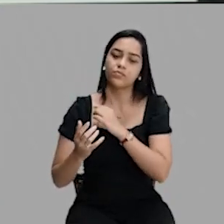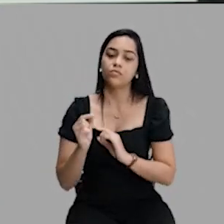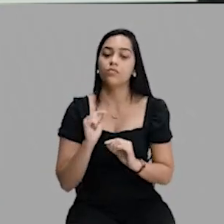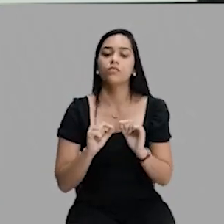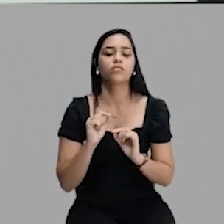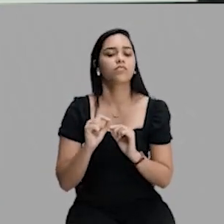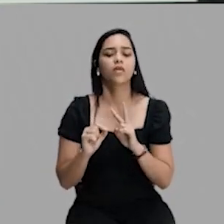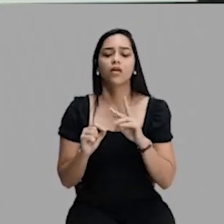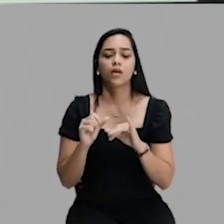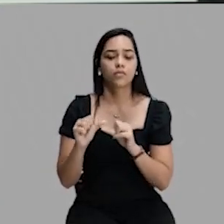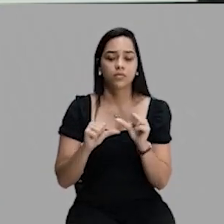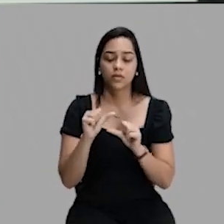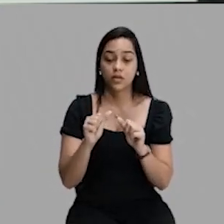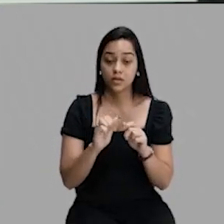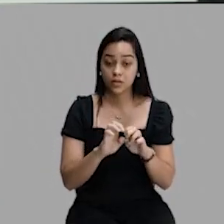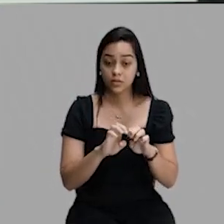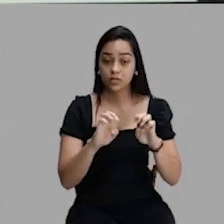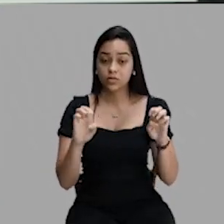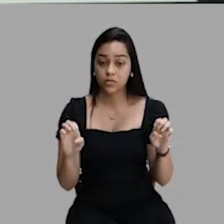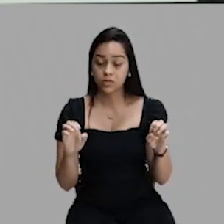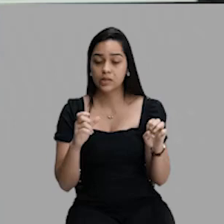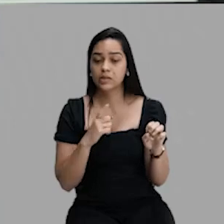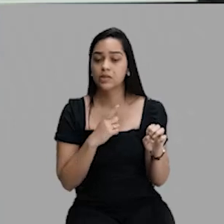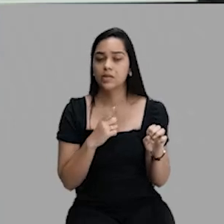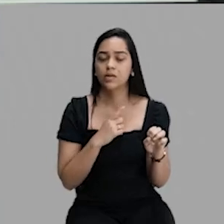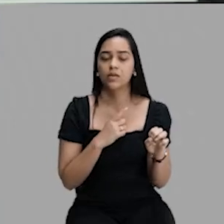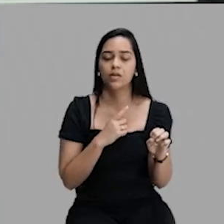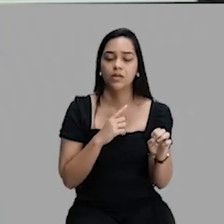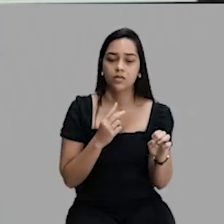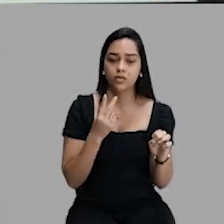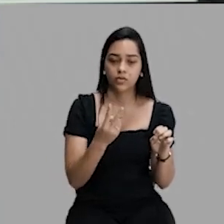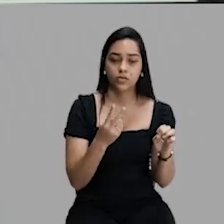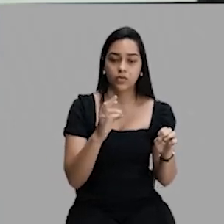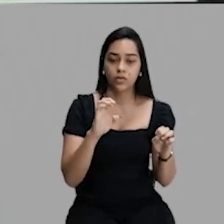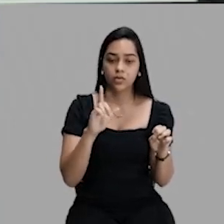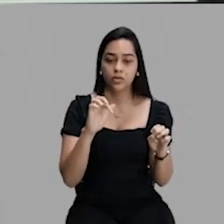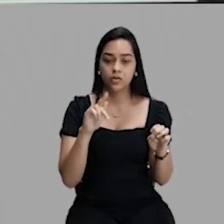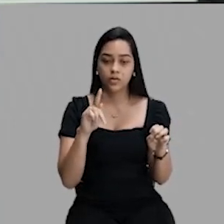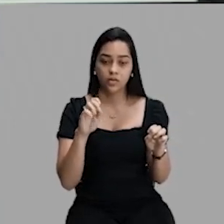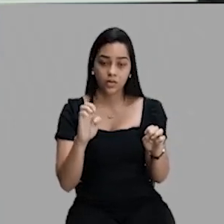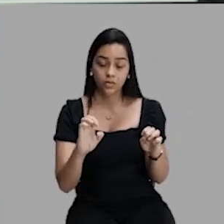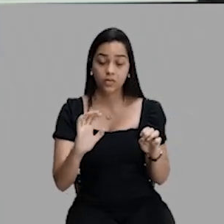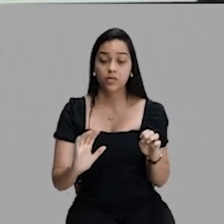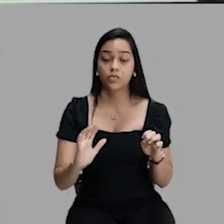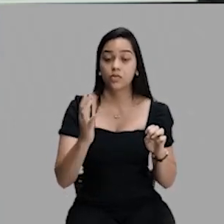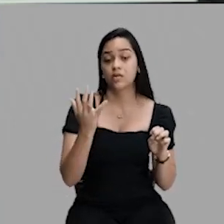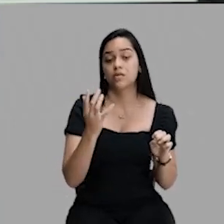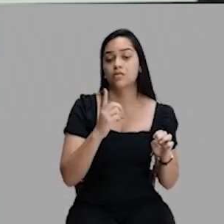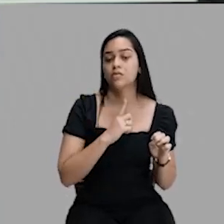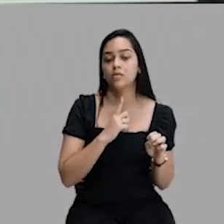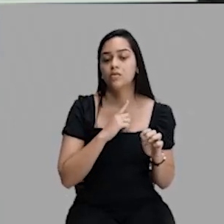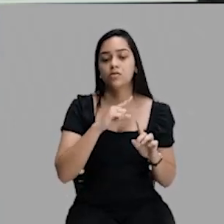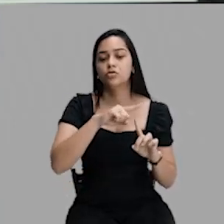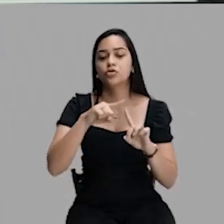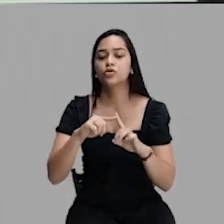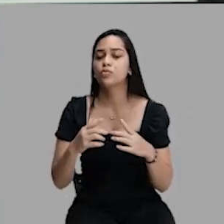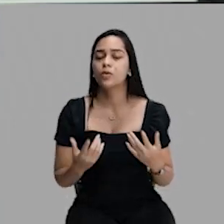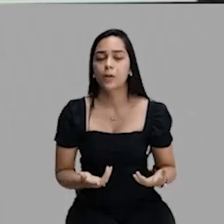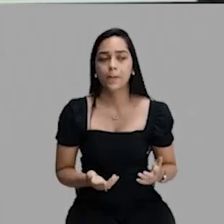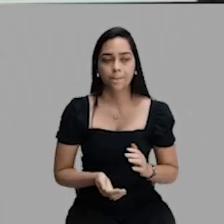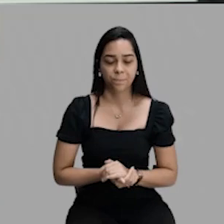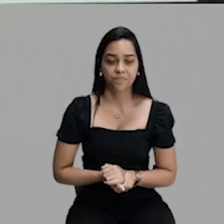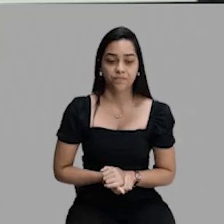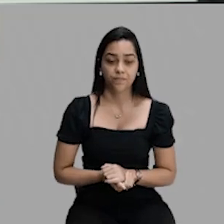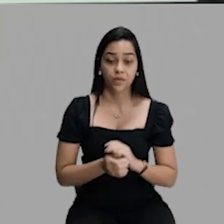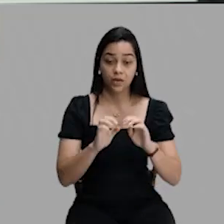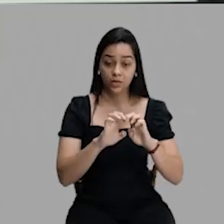vai mudar? Como é que ficam as equações dessas duas elipses quando acontece esse tipo de situação?